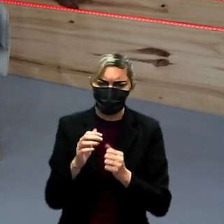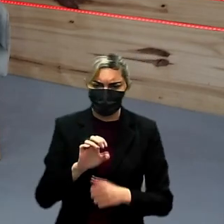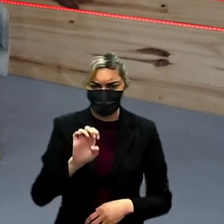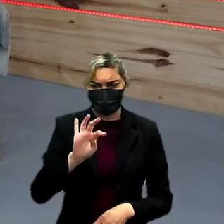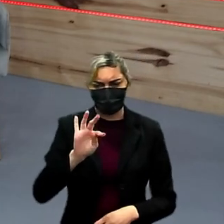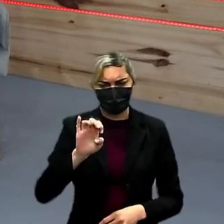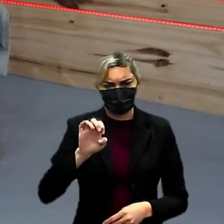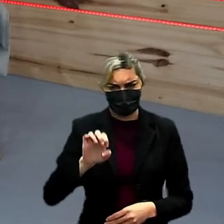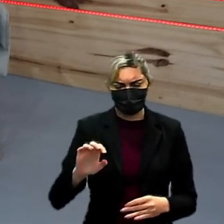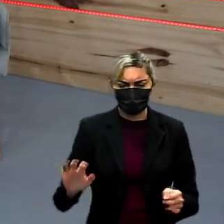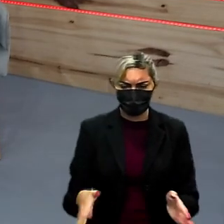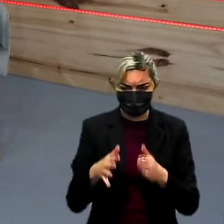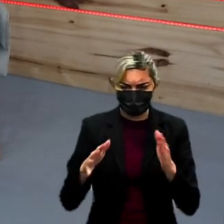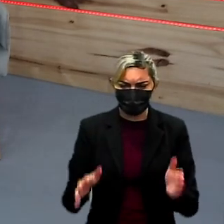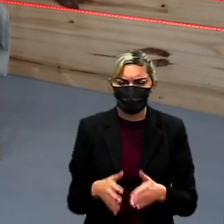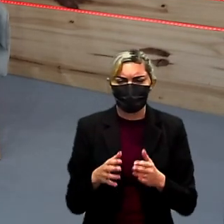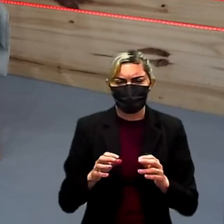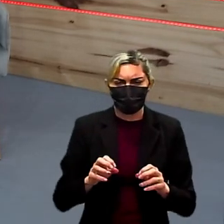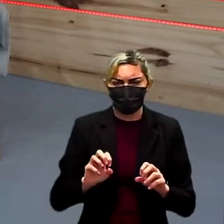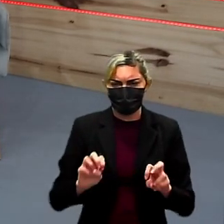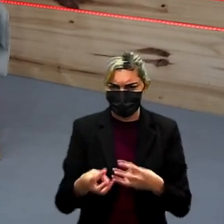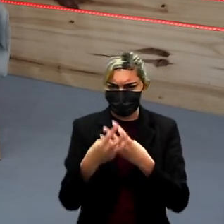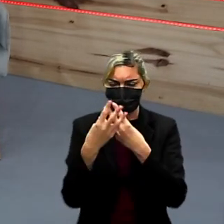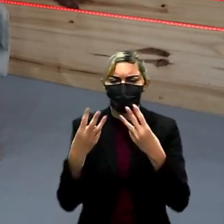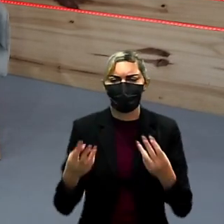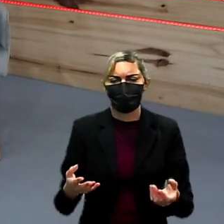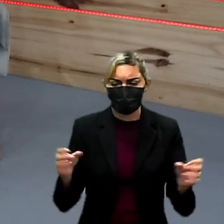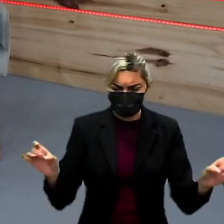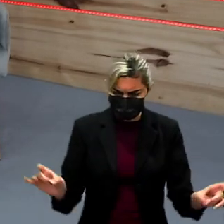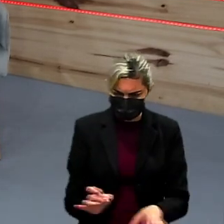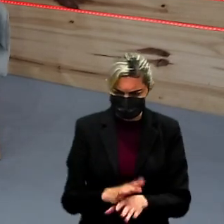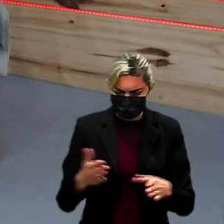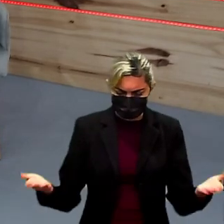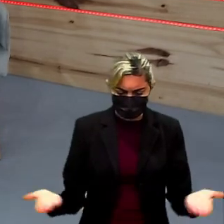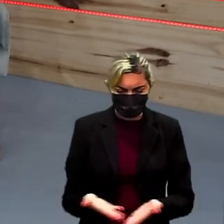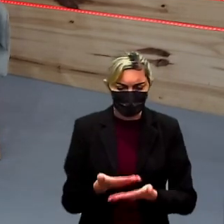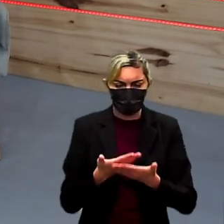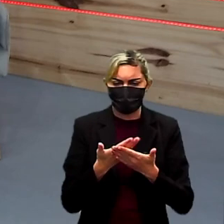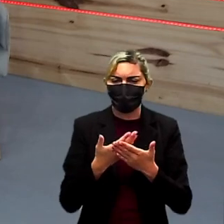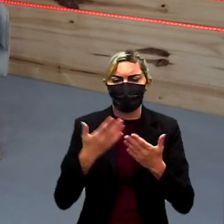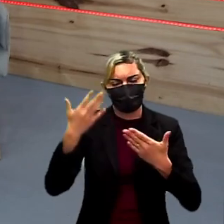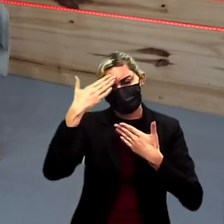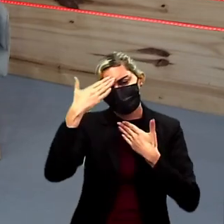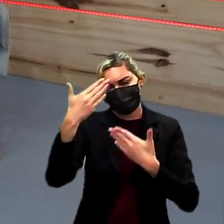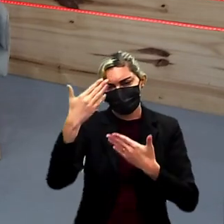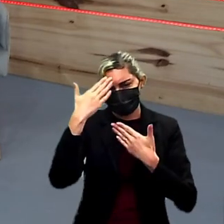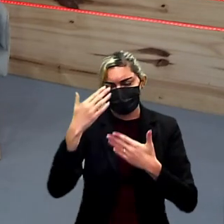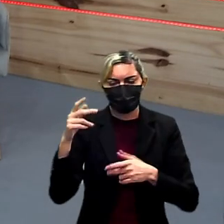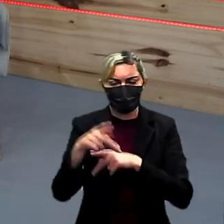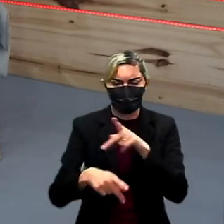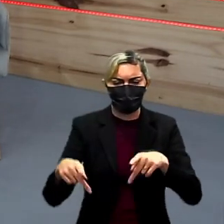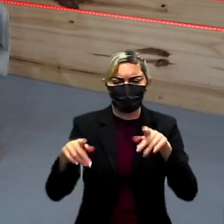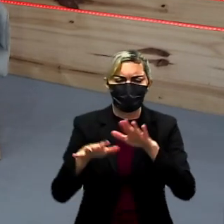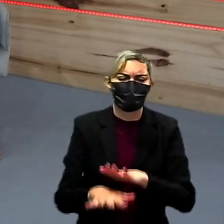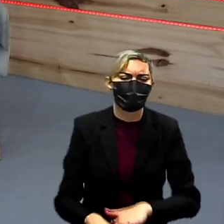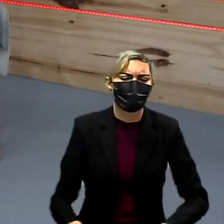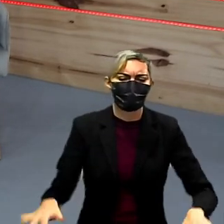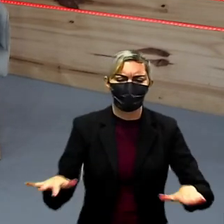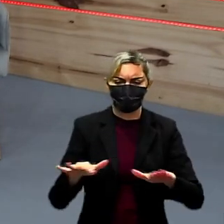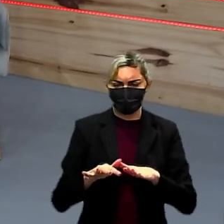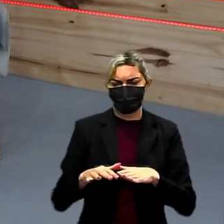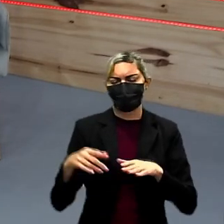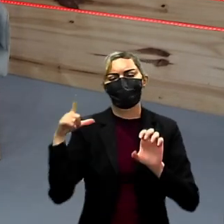ETE, né, promovendo esse workshop que estamos encerrando nesse momento, né. Eu quero agradecer também ao público geral,